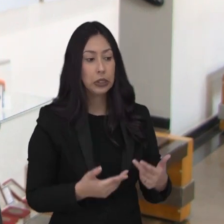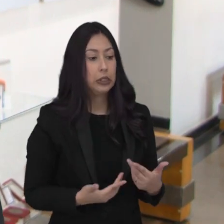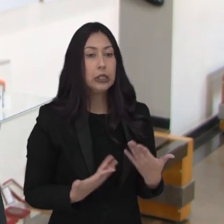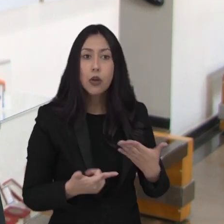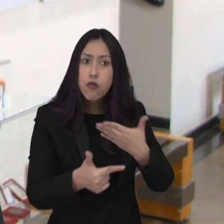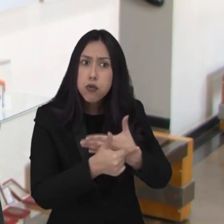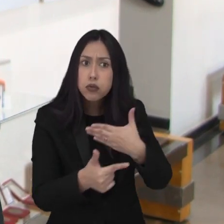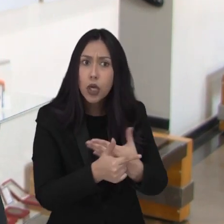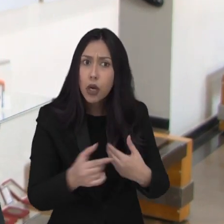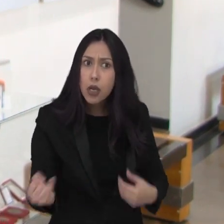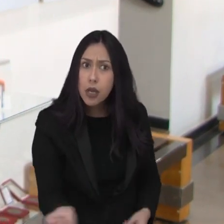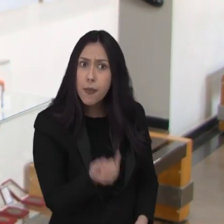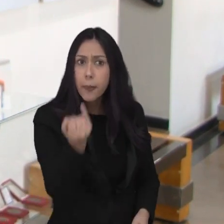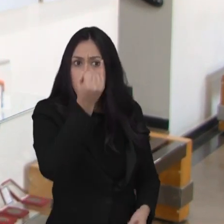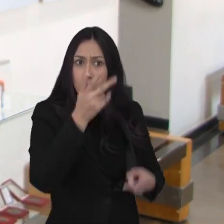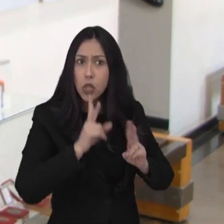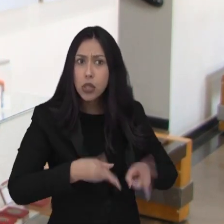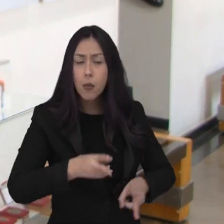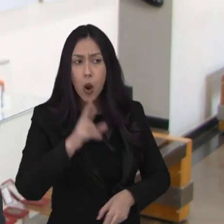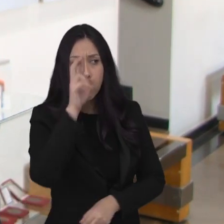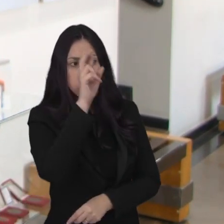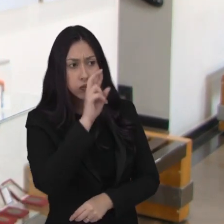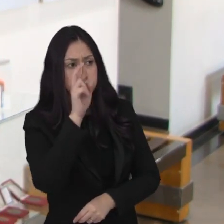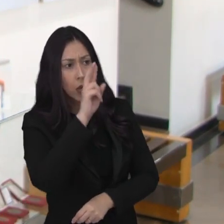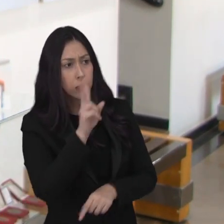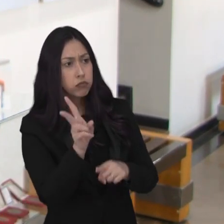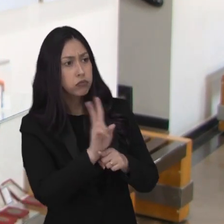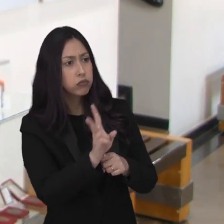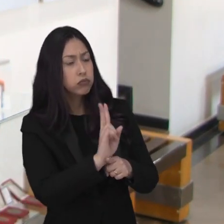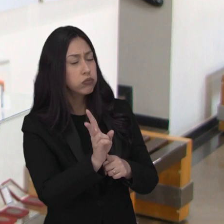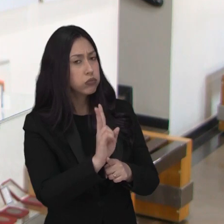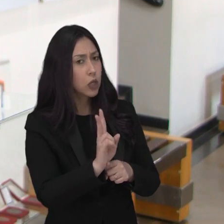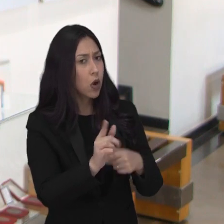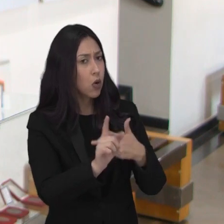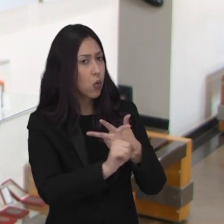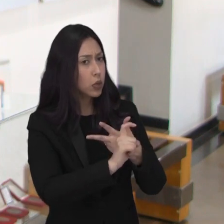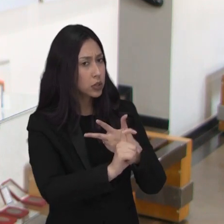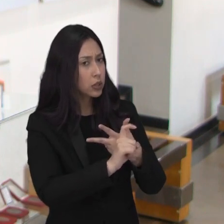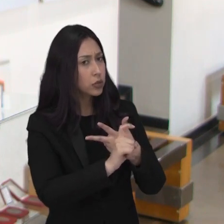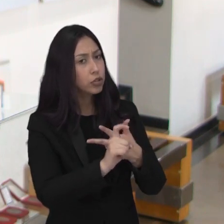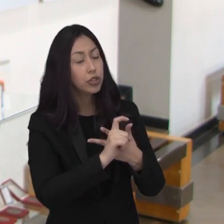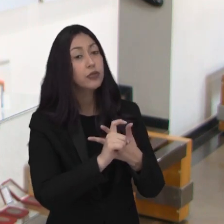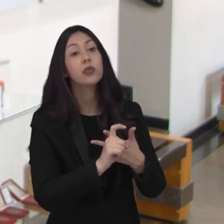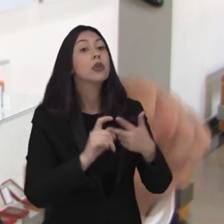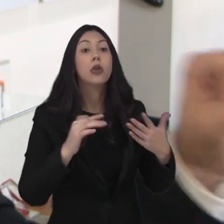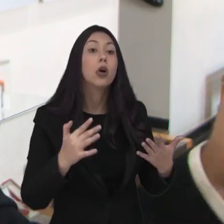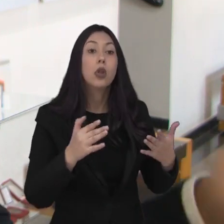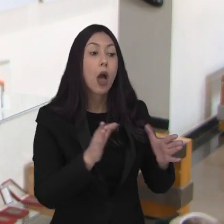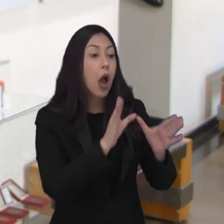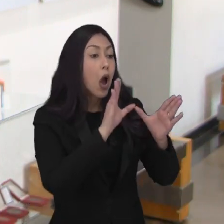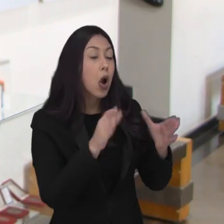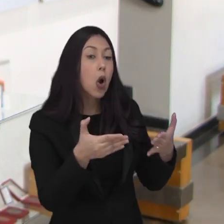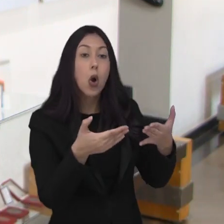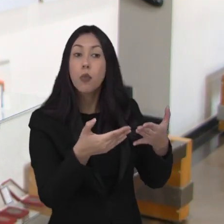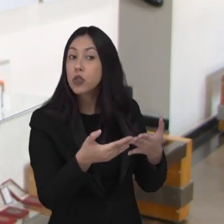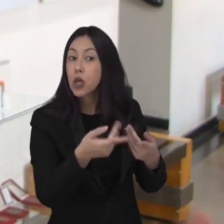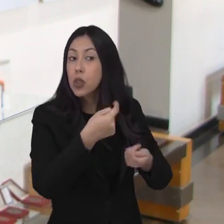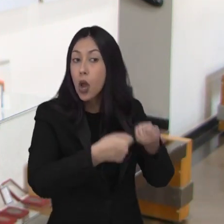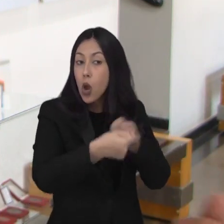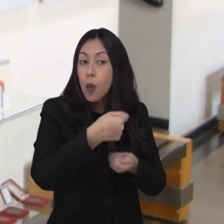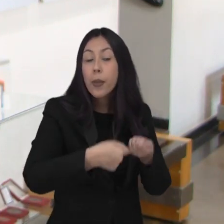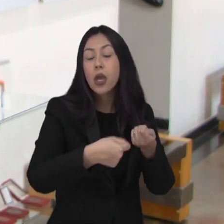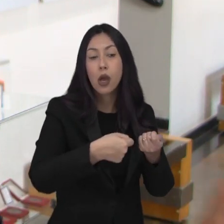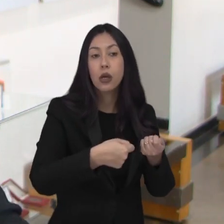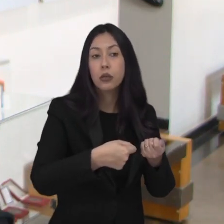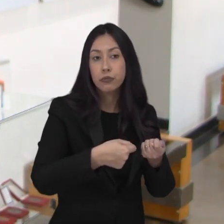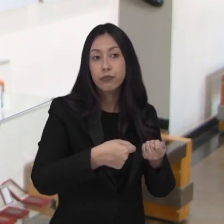incumbência sensível, importantíssima, de sempre fiscalizar o Poder Executivo, em especial, mas não só, a Comissão de